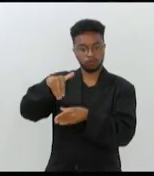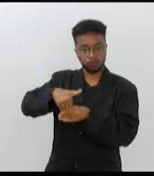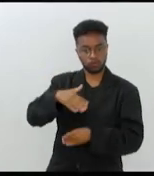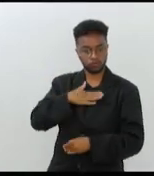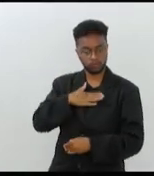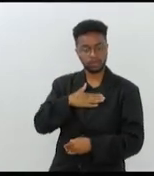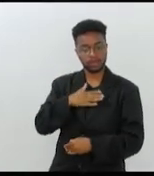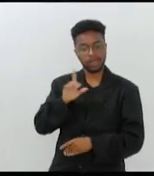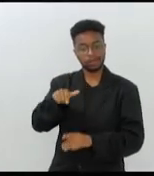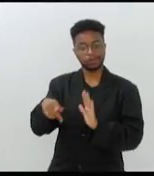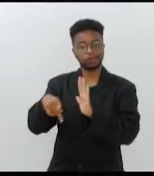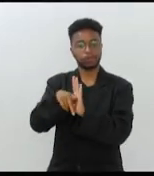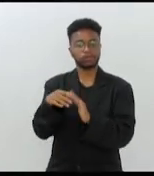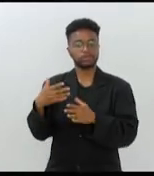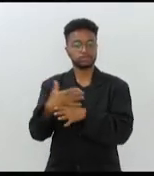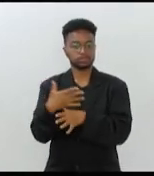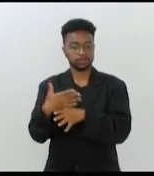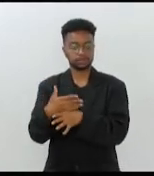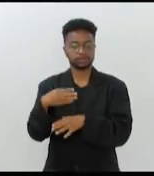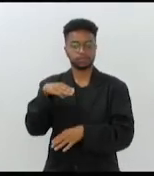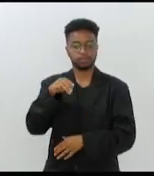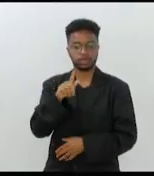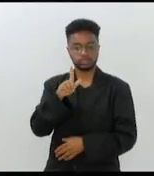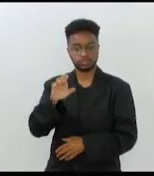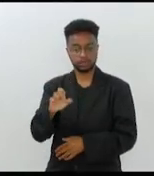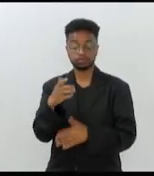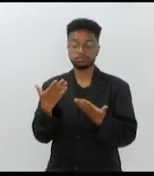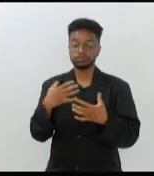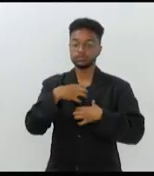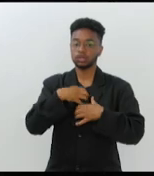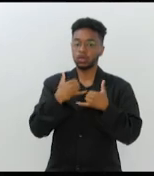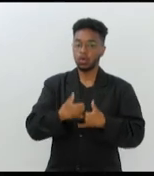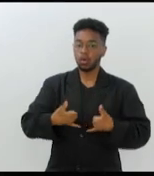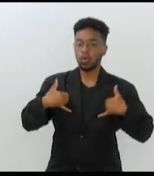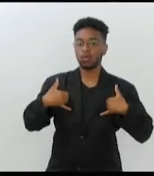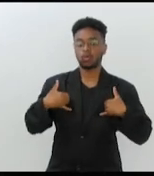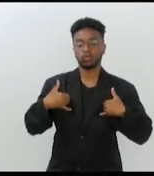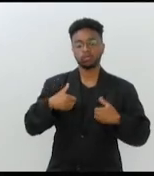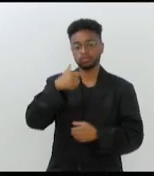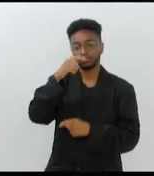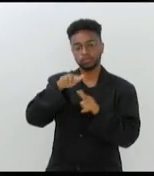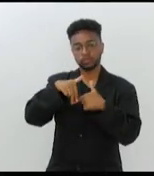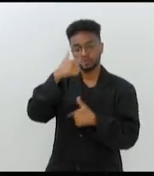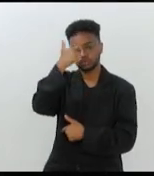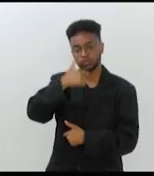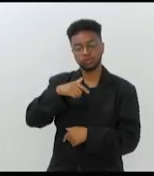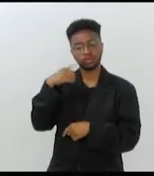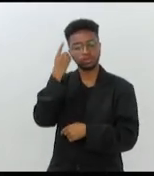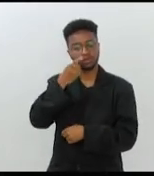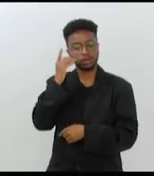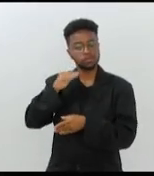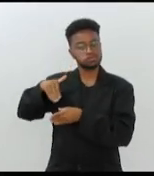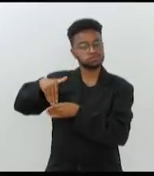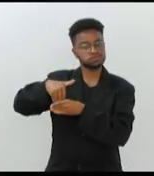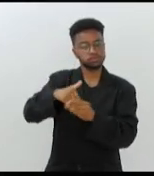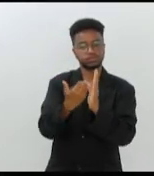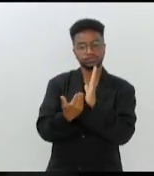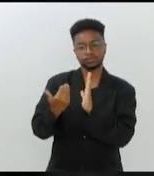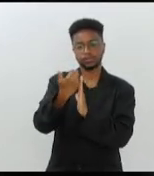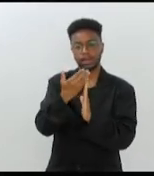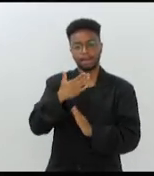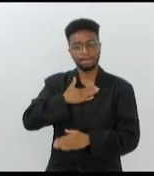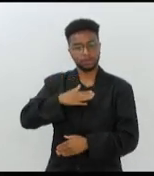daquela cidade. E tenho muita honra e muito orgulho em ser o deputado mais votado da história do